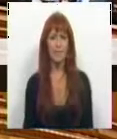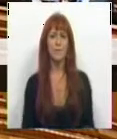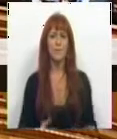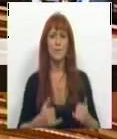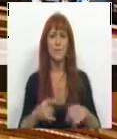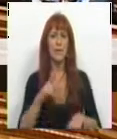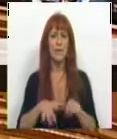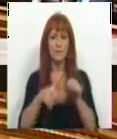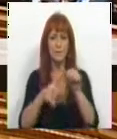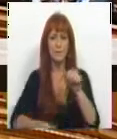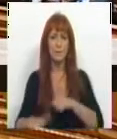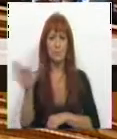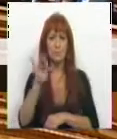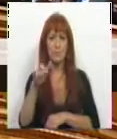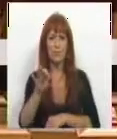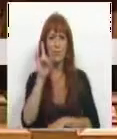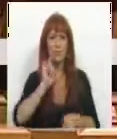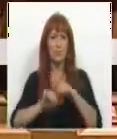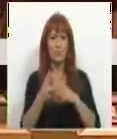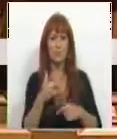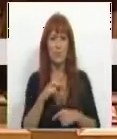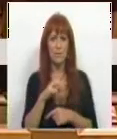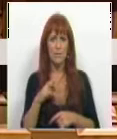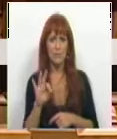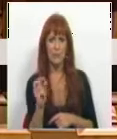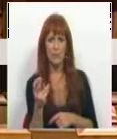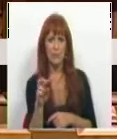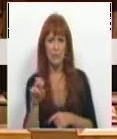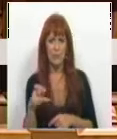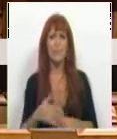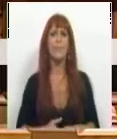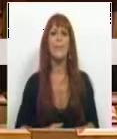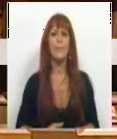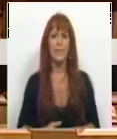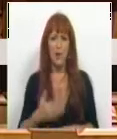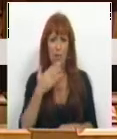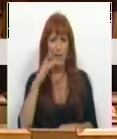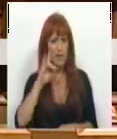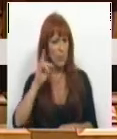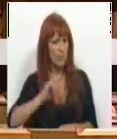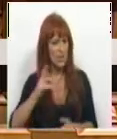Para uma intervenção em nome do PCP, Sra. Deputada Diana Ferreira. Muito obrigada, Sra. Presidente.